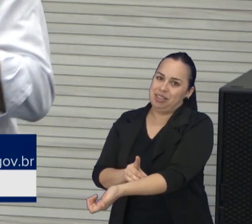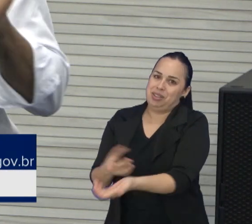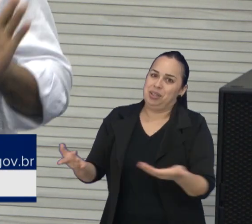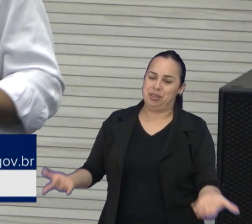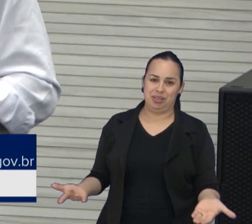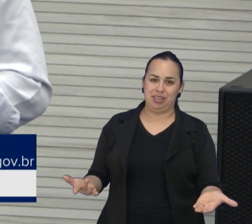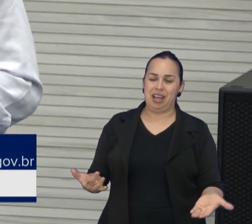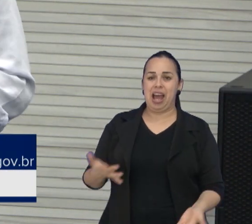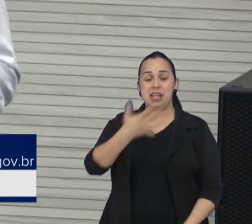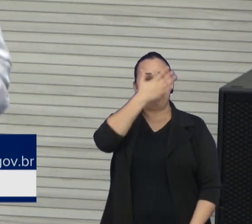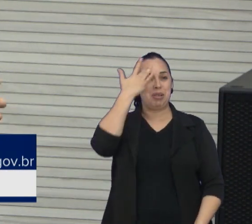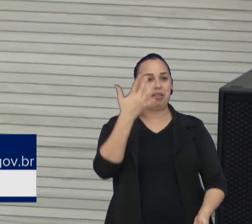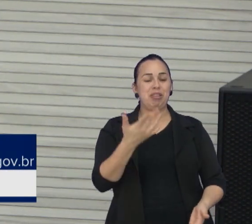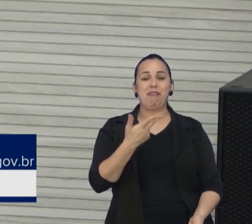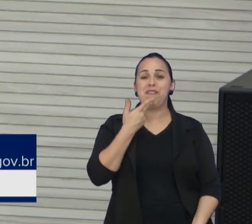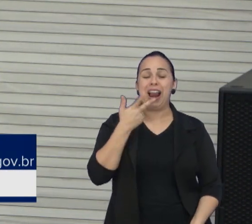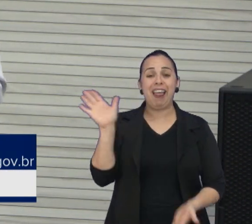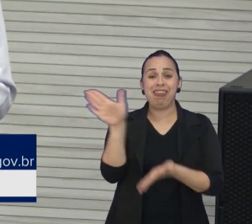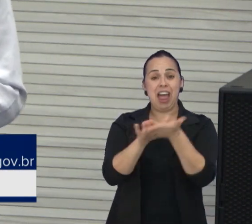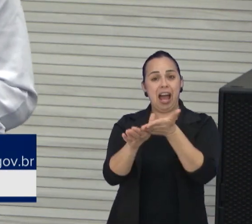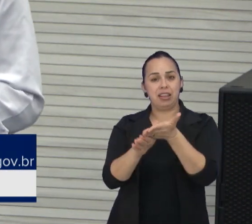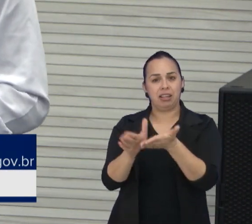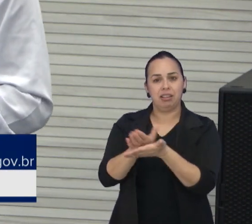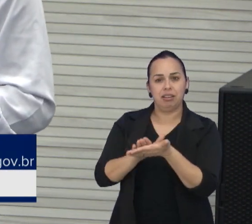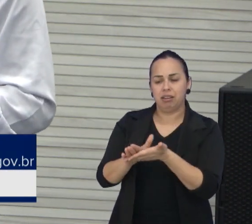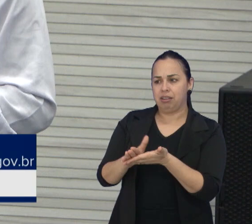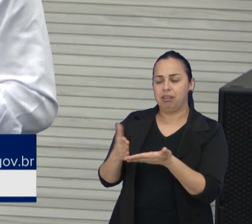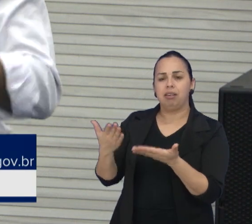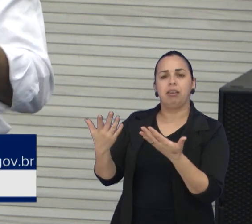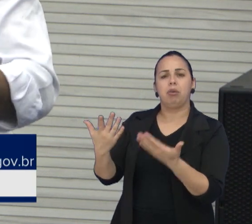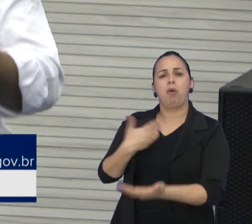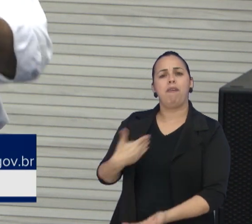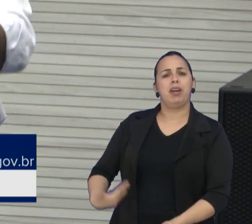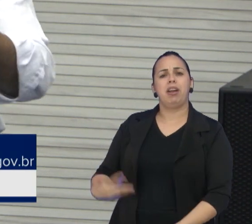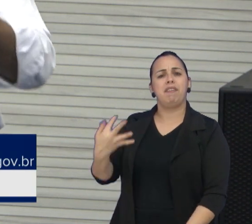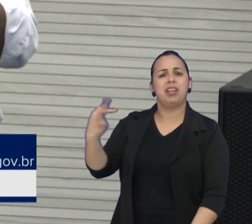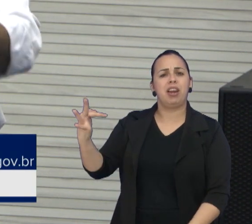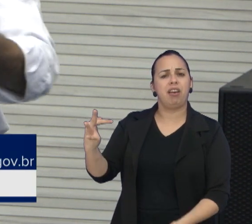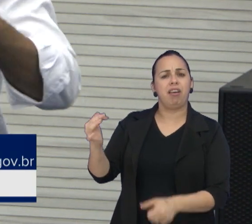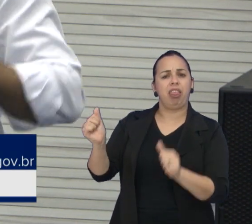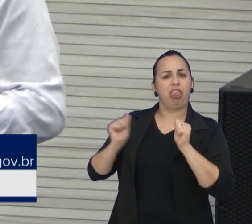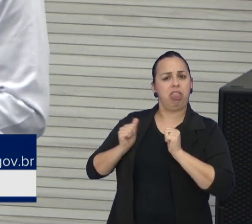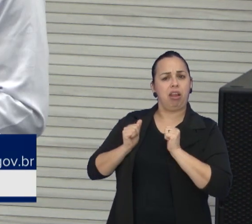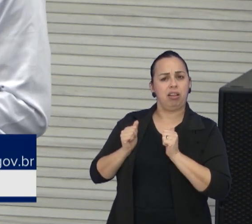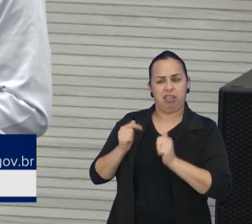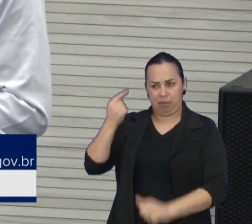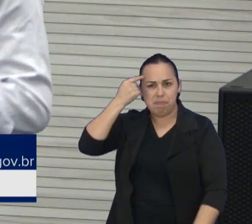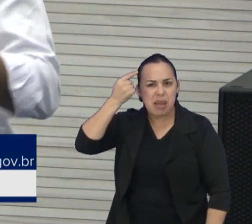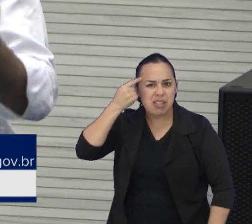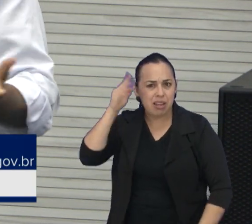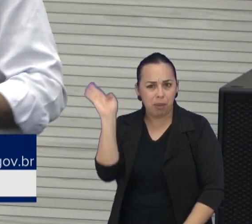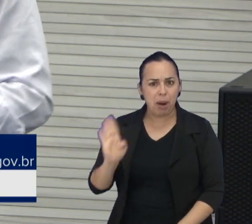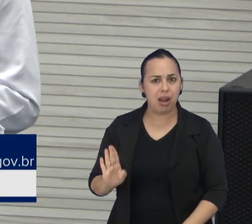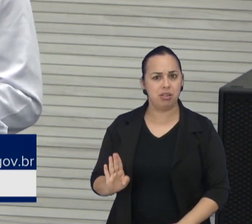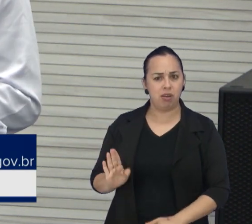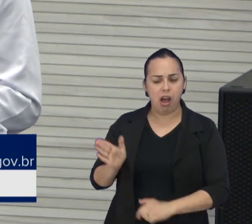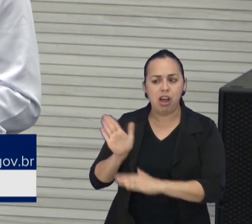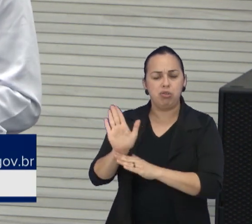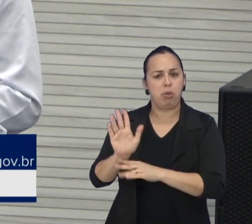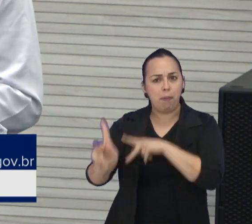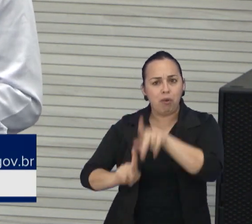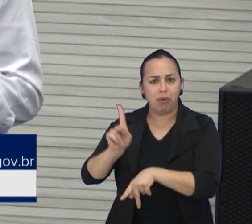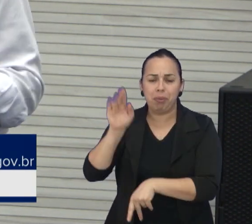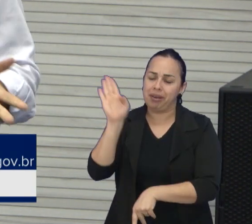não vejo ninguém falar. Cadê a ação do governo federal? Cadê o governo federal? Está pensando no Brasil? Está pensando no povo